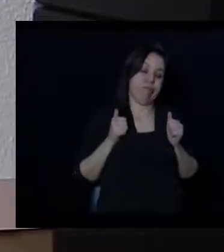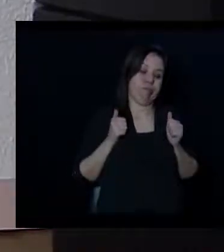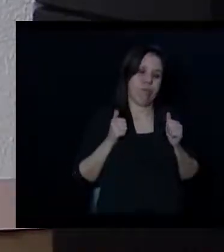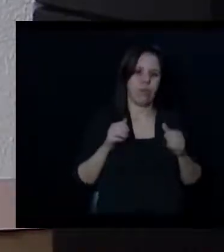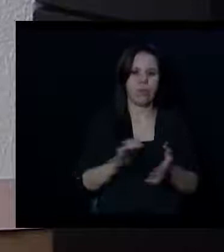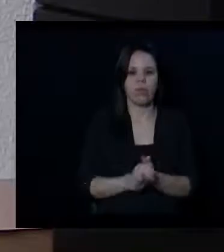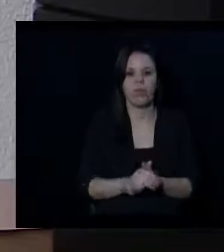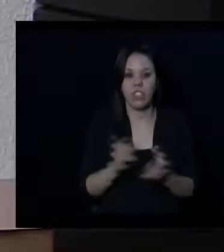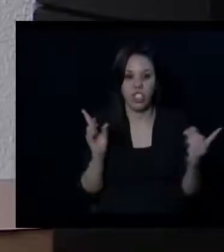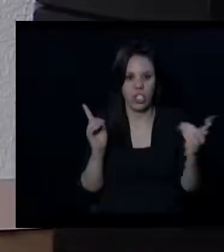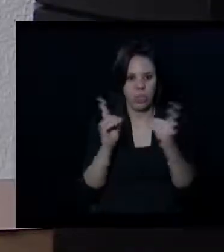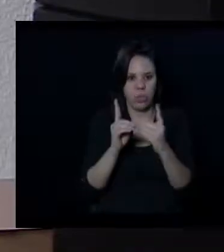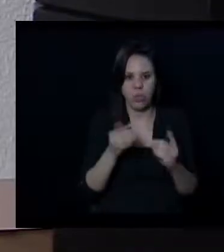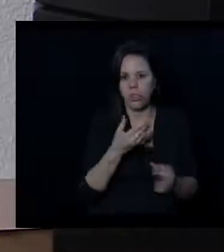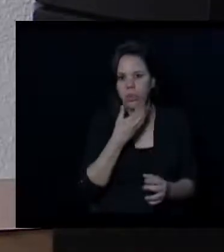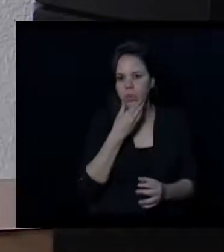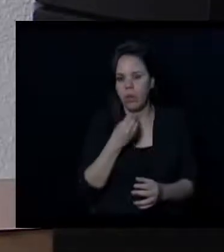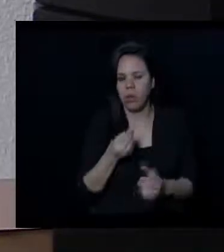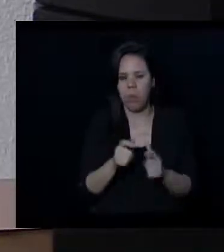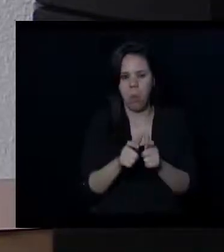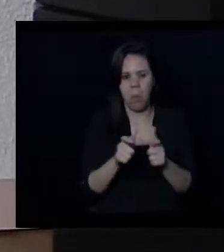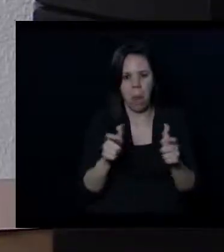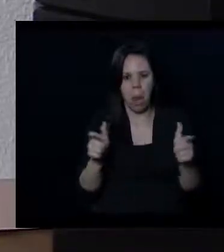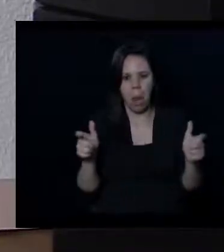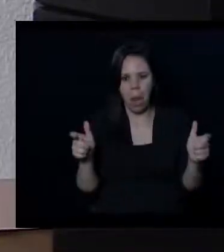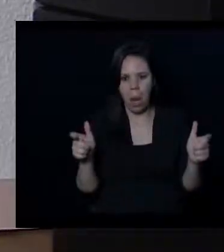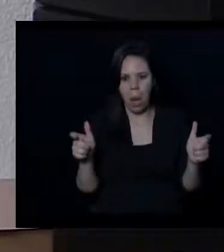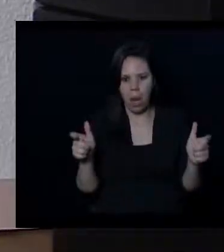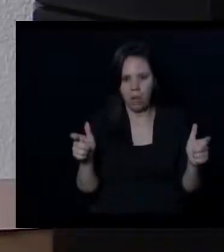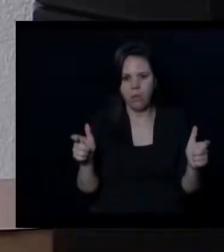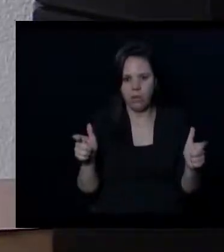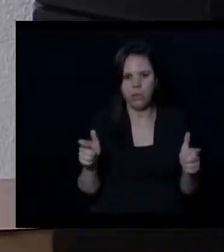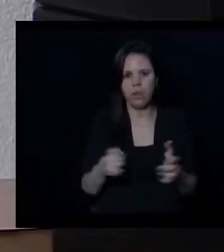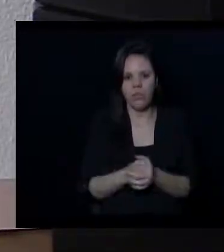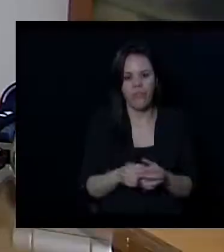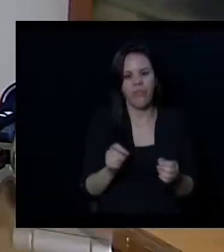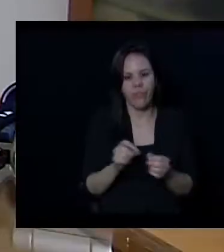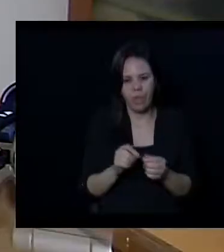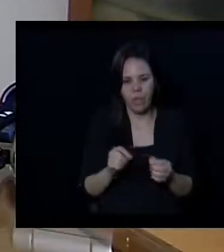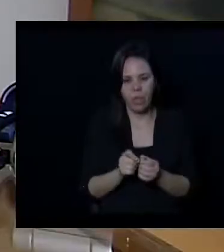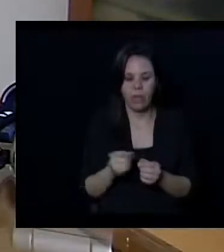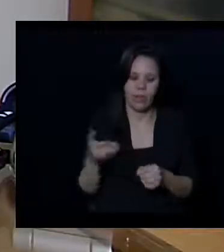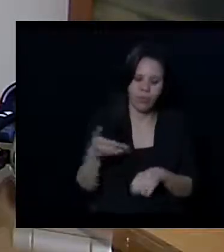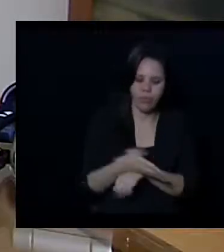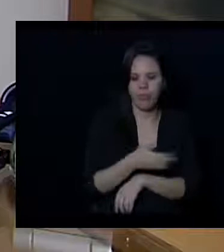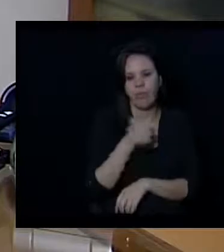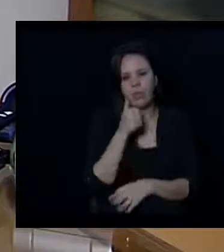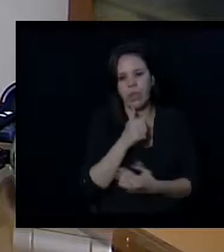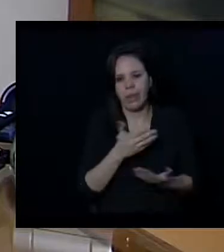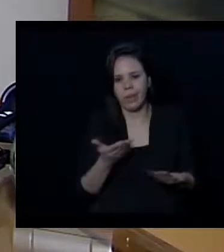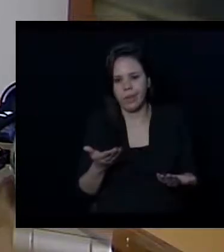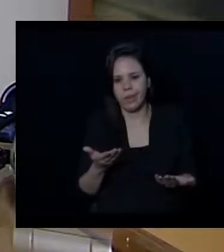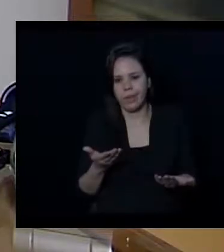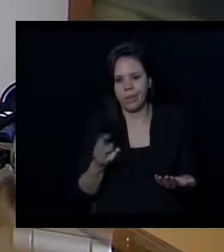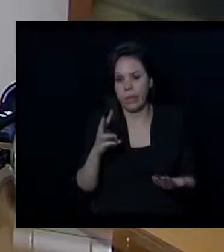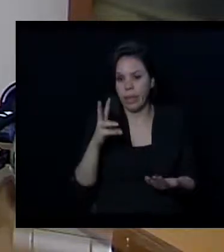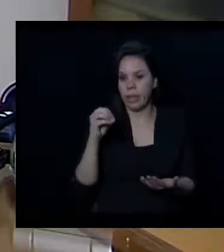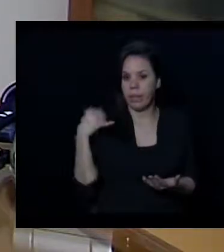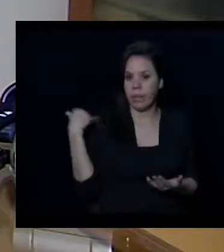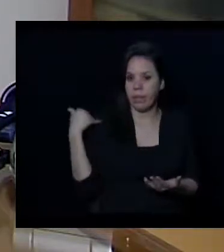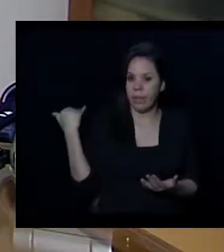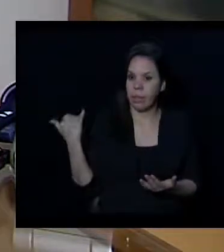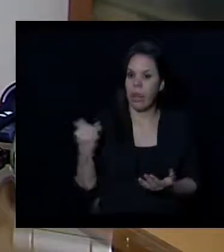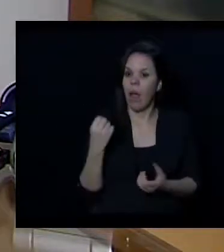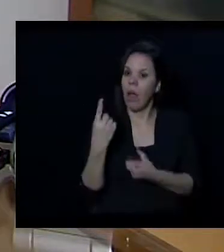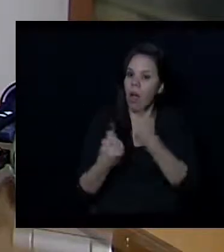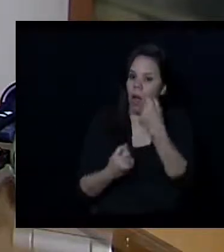para homens, a grande maioria são feitas por mulheres. A partir de mais ou menos 30 anos, algumas doenças começam